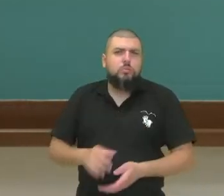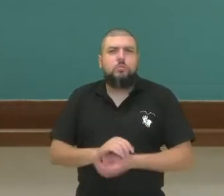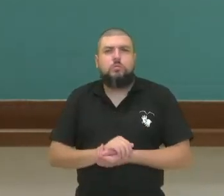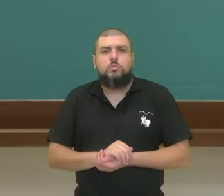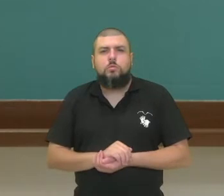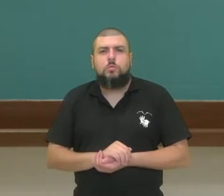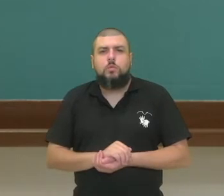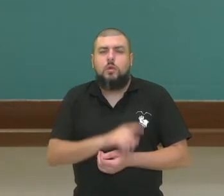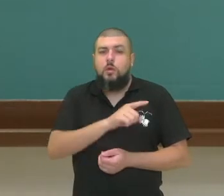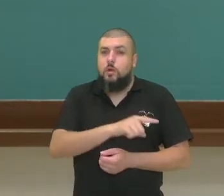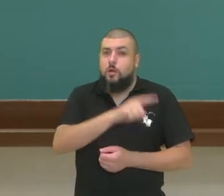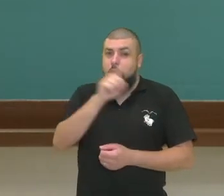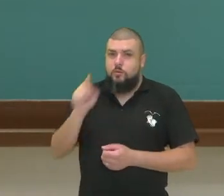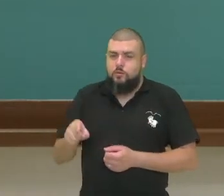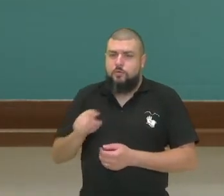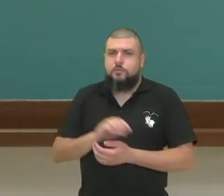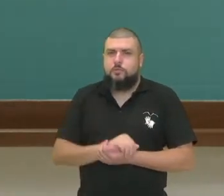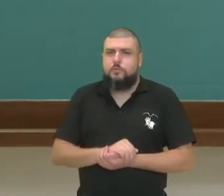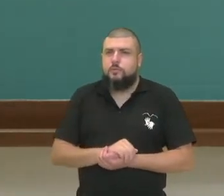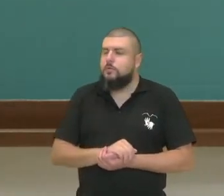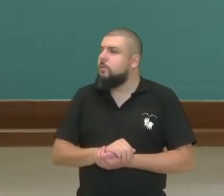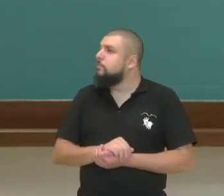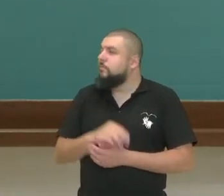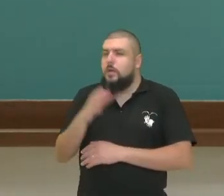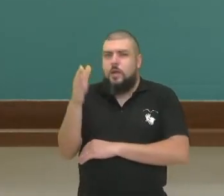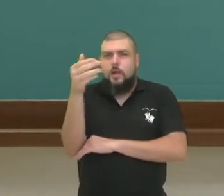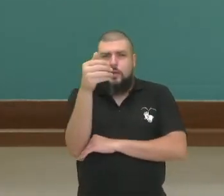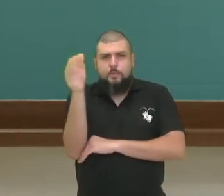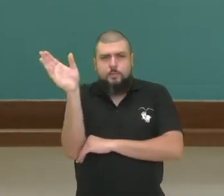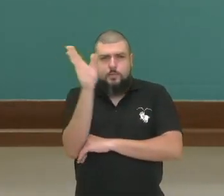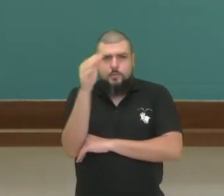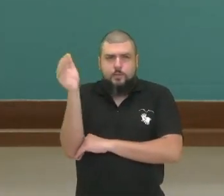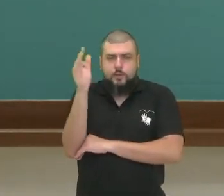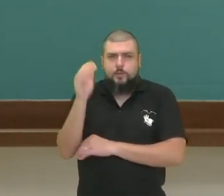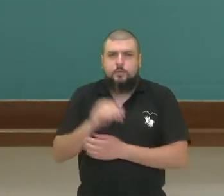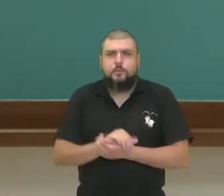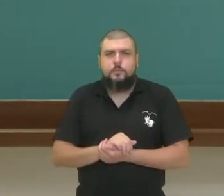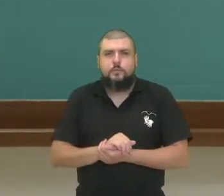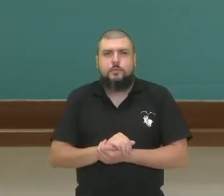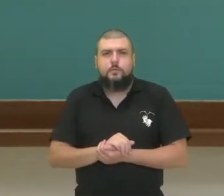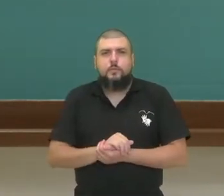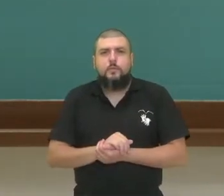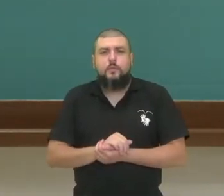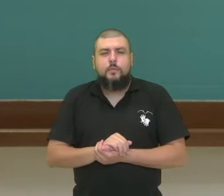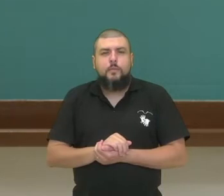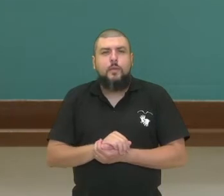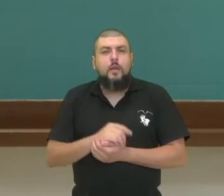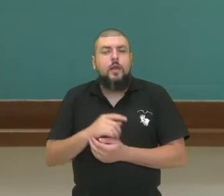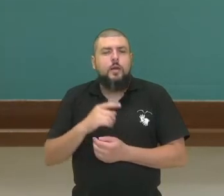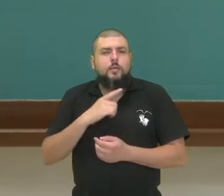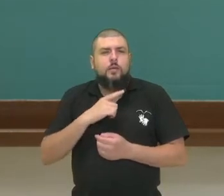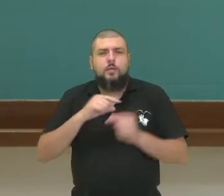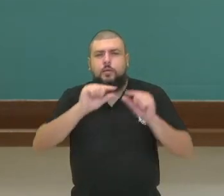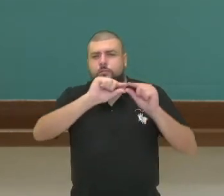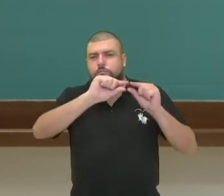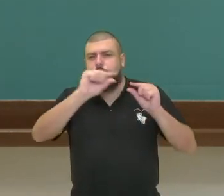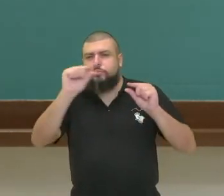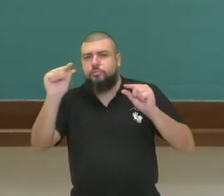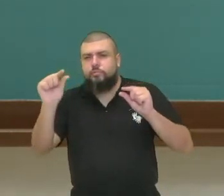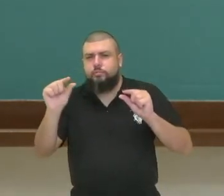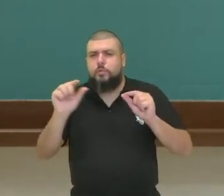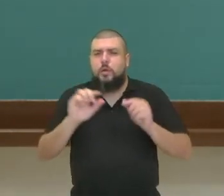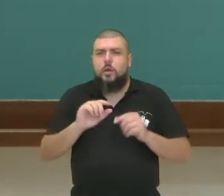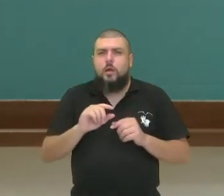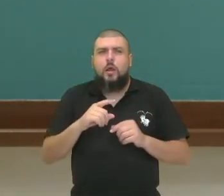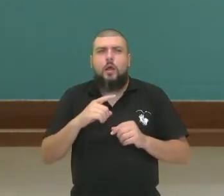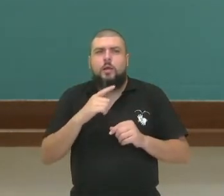do Brasil, enfatizando muito a parte do progresso do nosso lema nacional, ordem e progresso, e que ele coloca aqui: ninguém